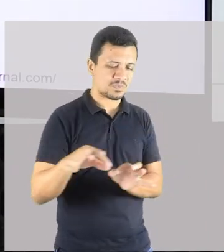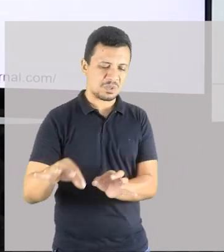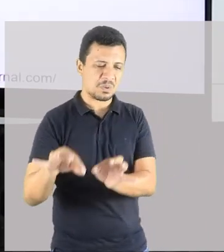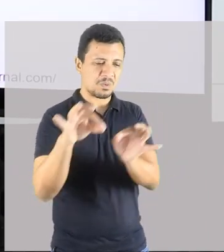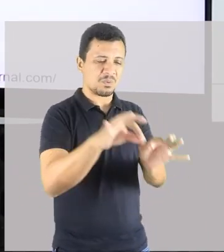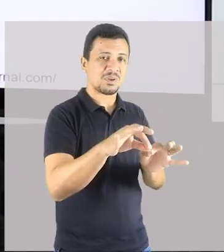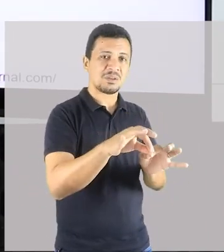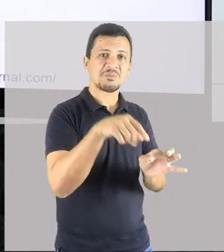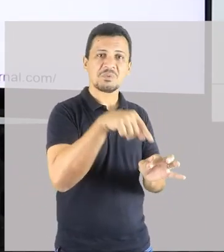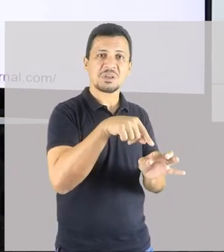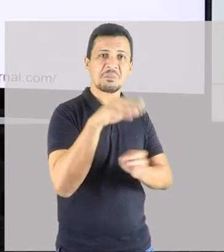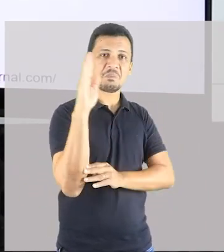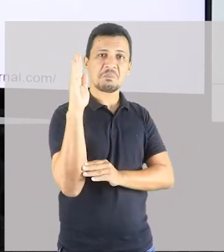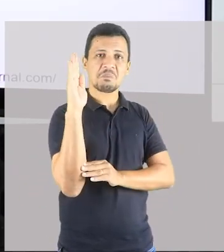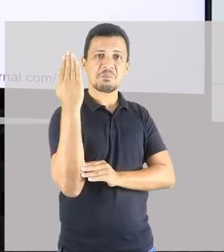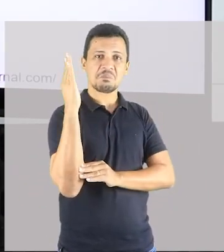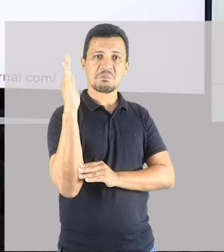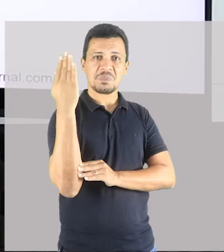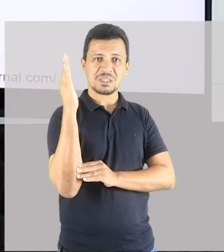colocavam, anexavam